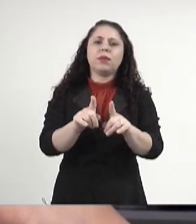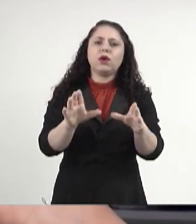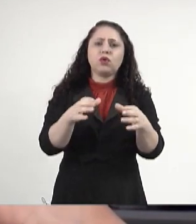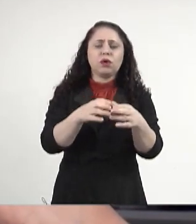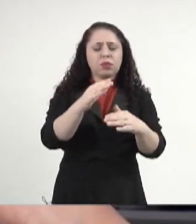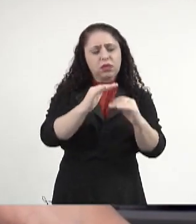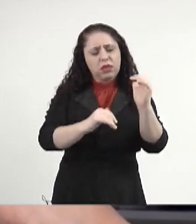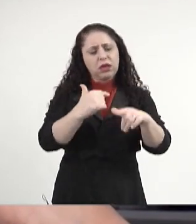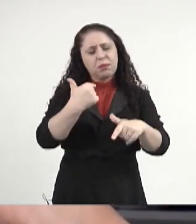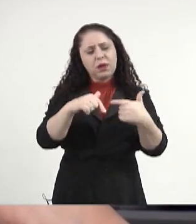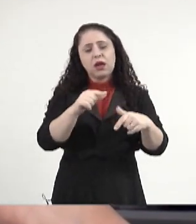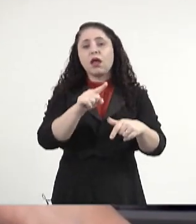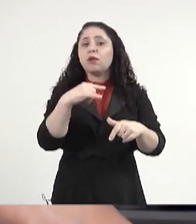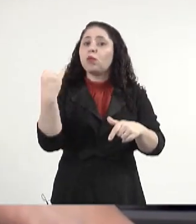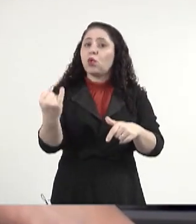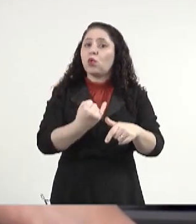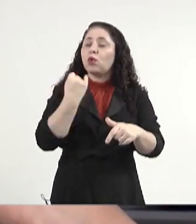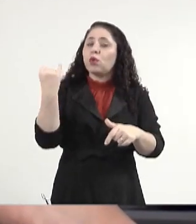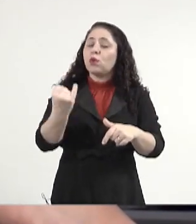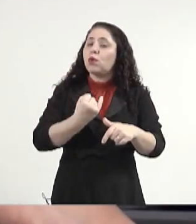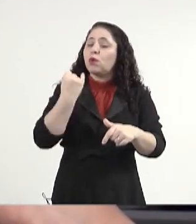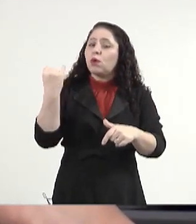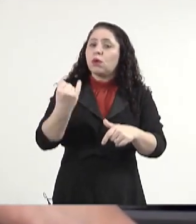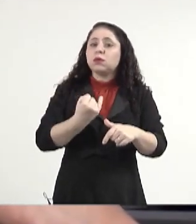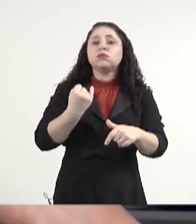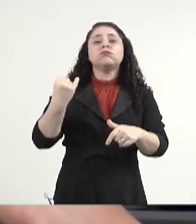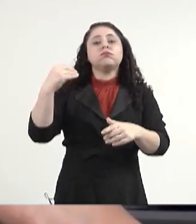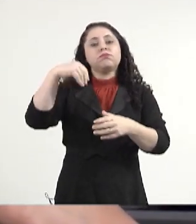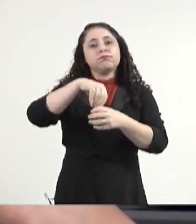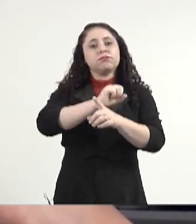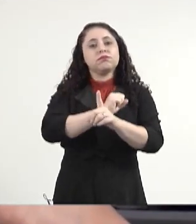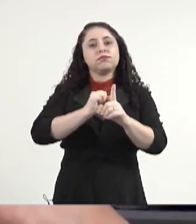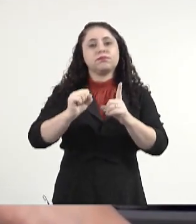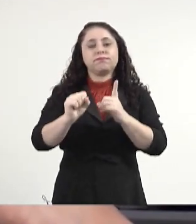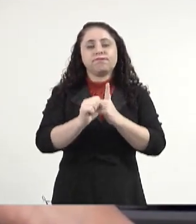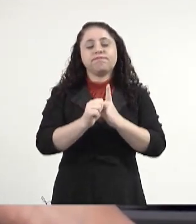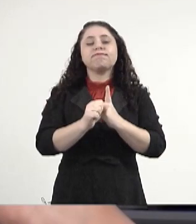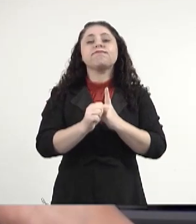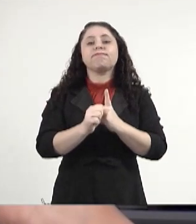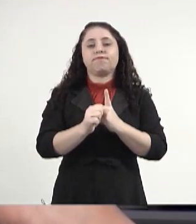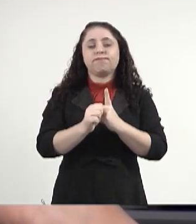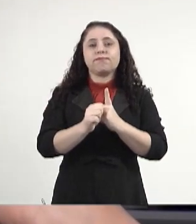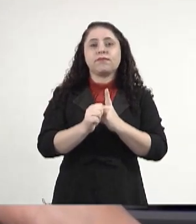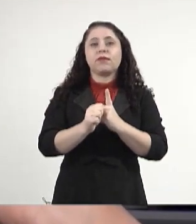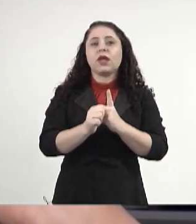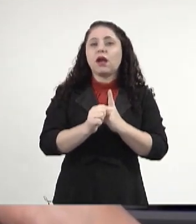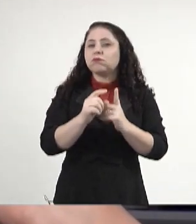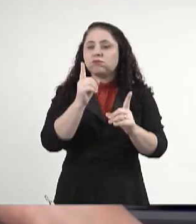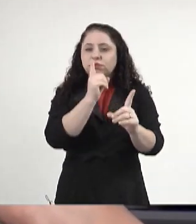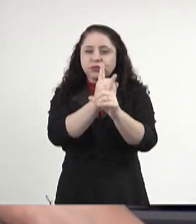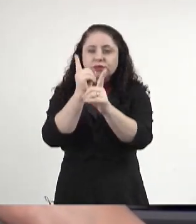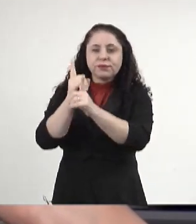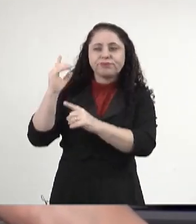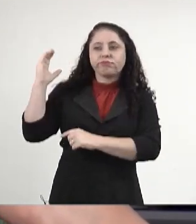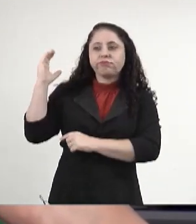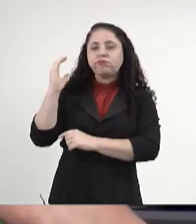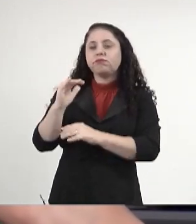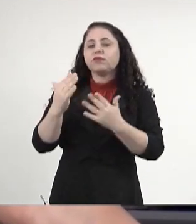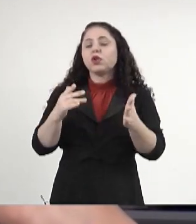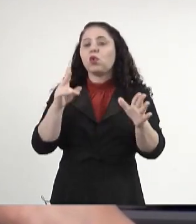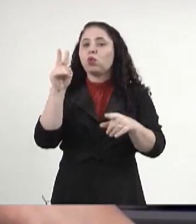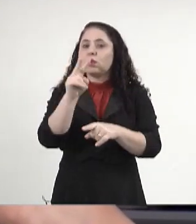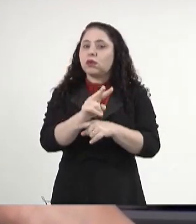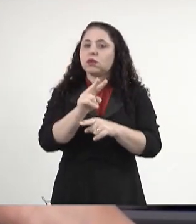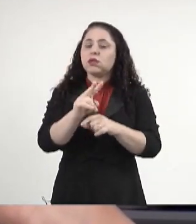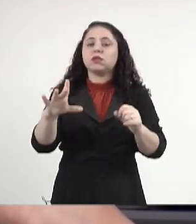esse profissional, que, com certeza, desempenha um papel de extrema importância para desvendar os crimes, cuidando